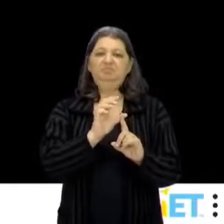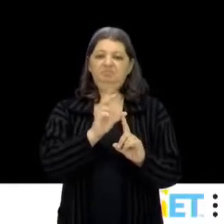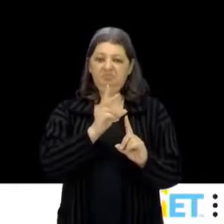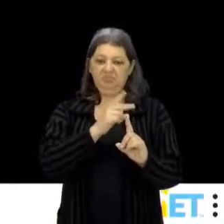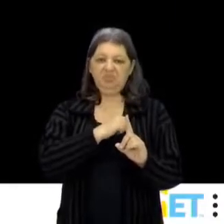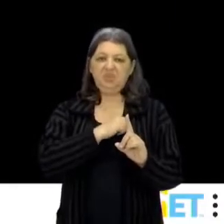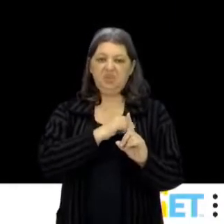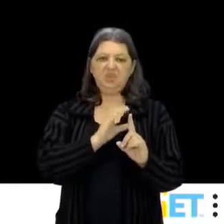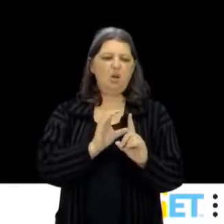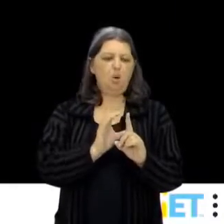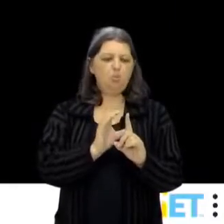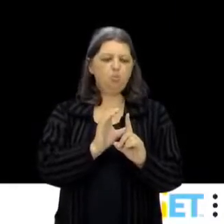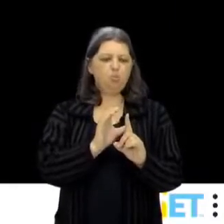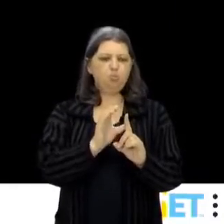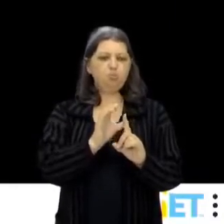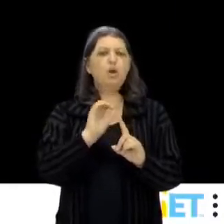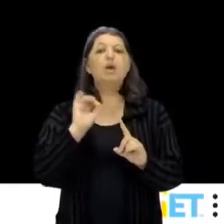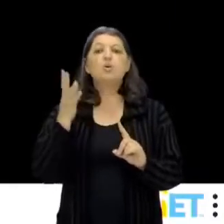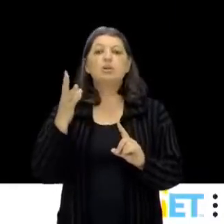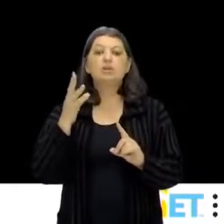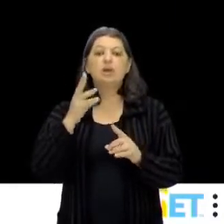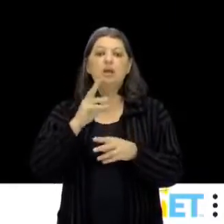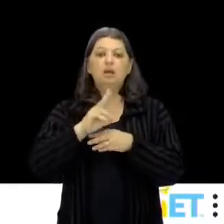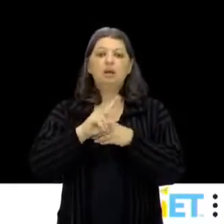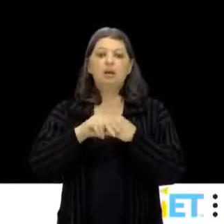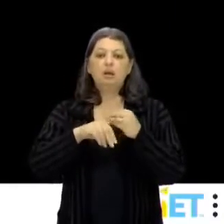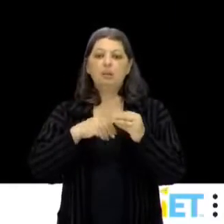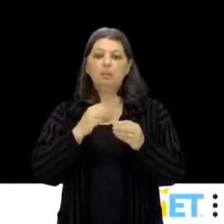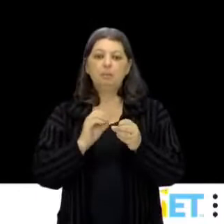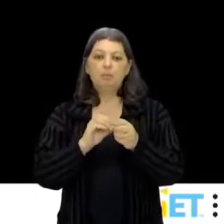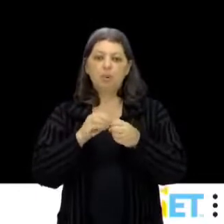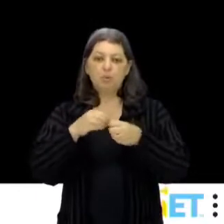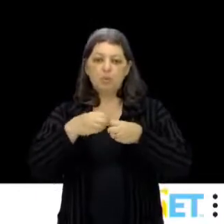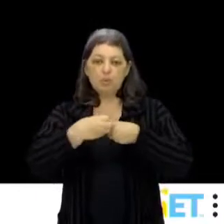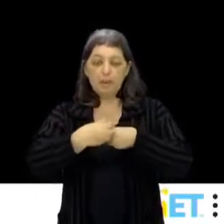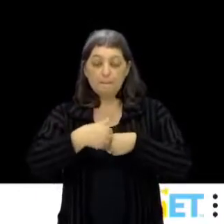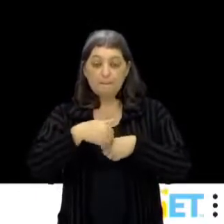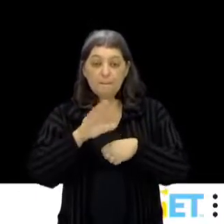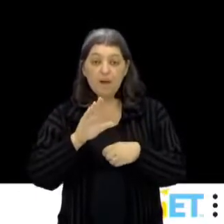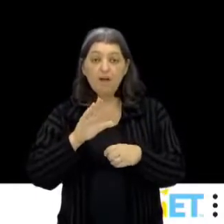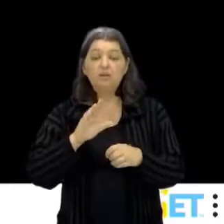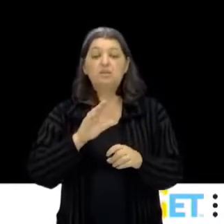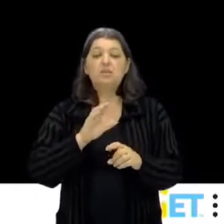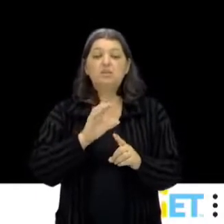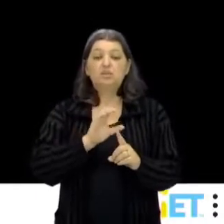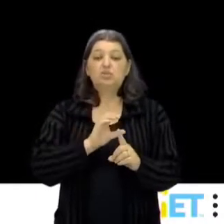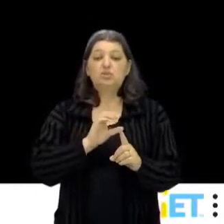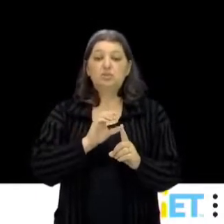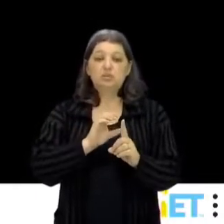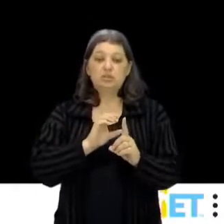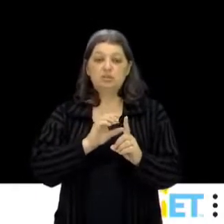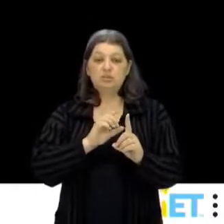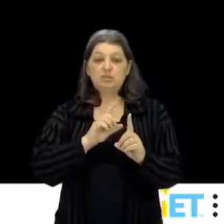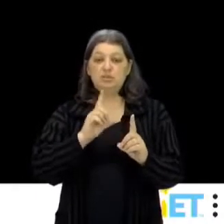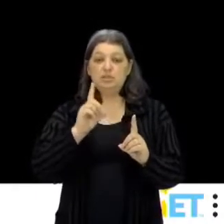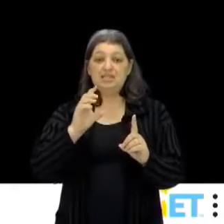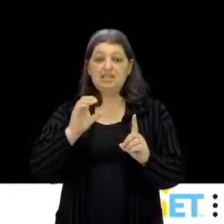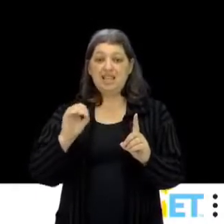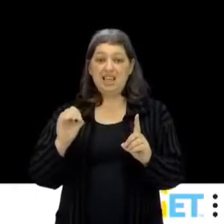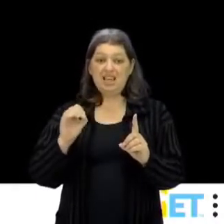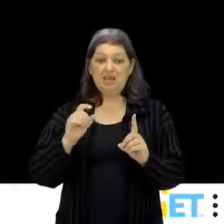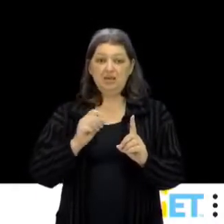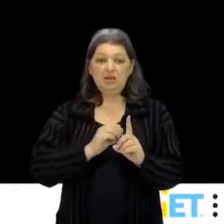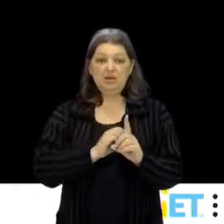rapaz, meu, o que aconteceu com as moléculas? Já está mais de 100 graus. Olha o que acontece, ó. O grau de agitação